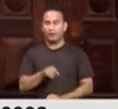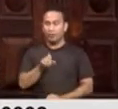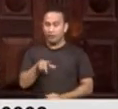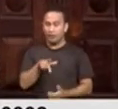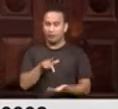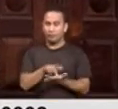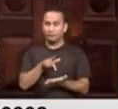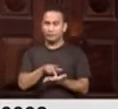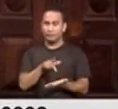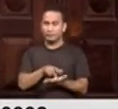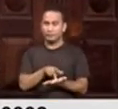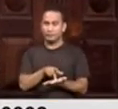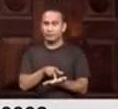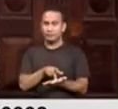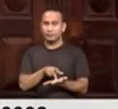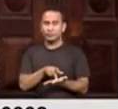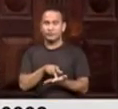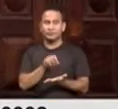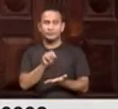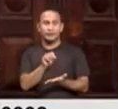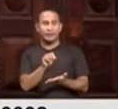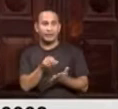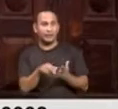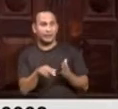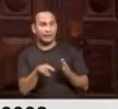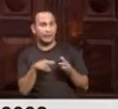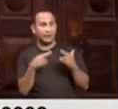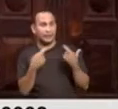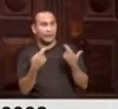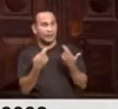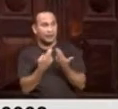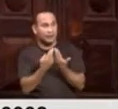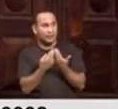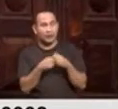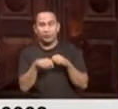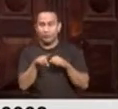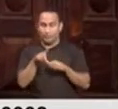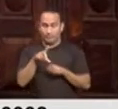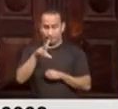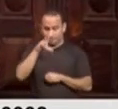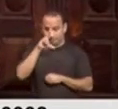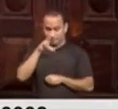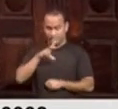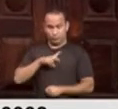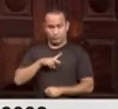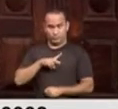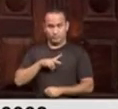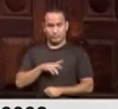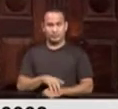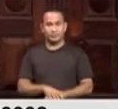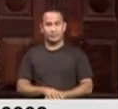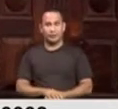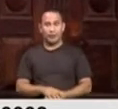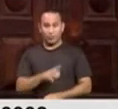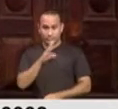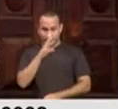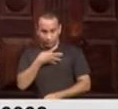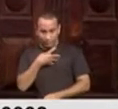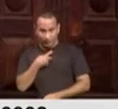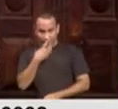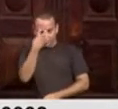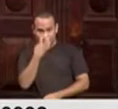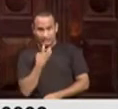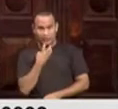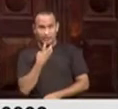verdade que as relações, não é uma avaliação pessoal. A denúncia é muito grave. E